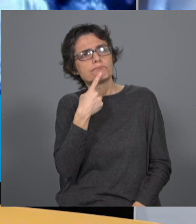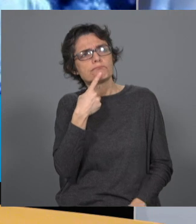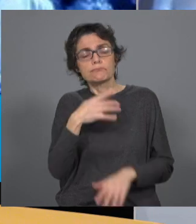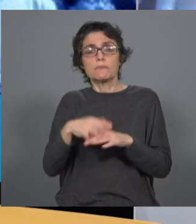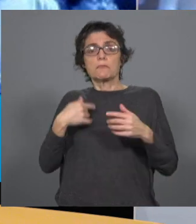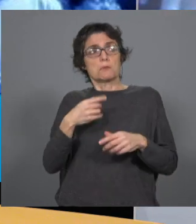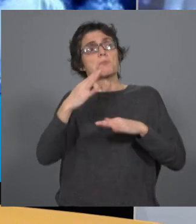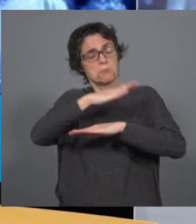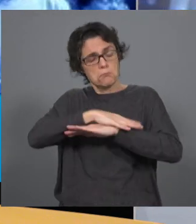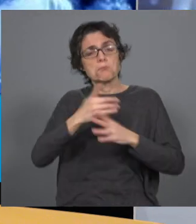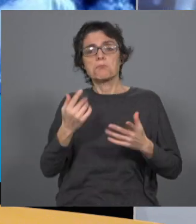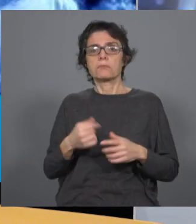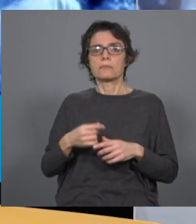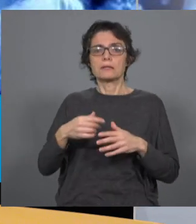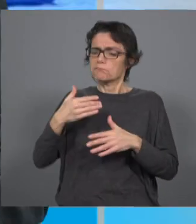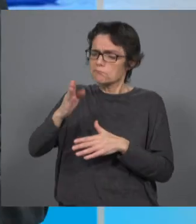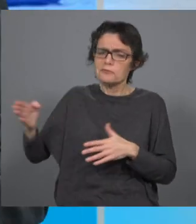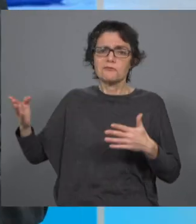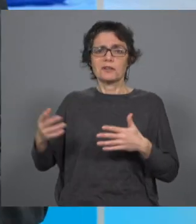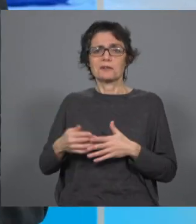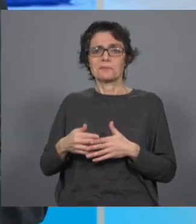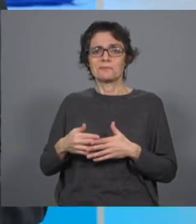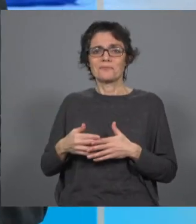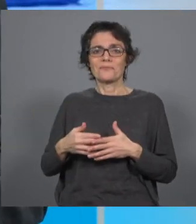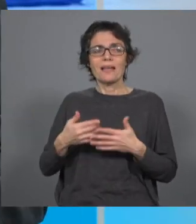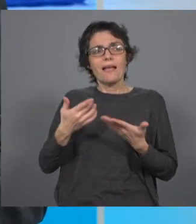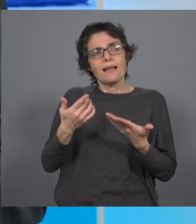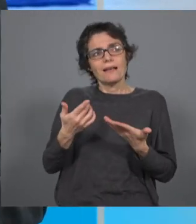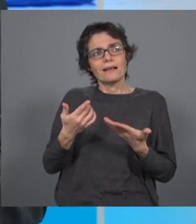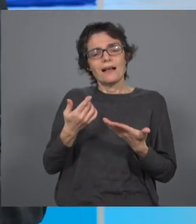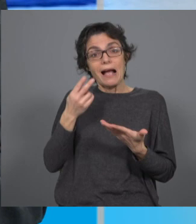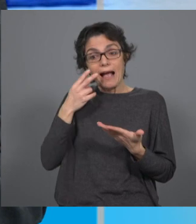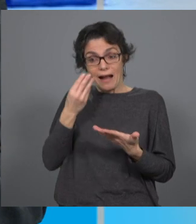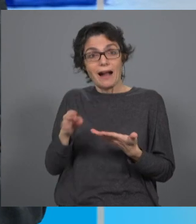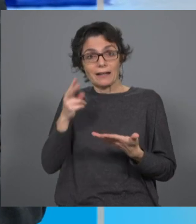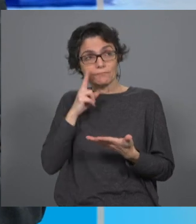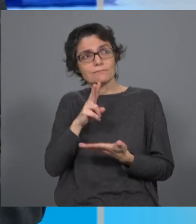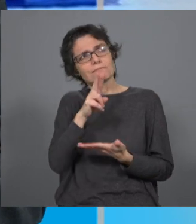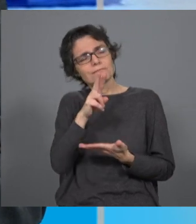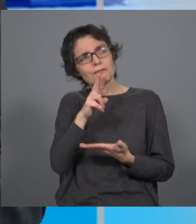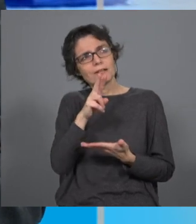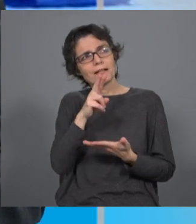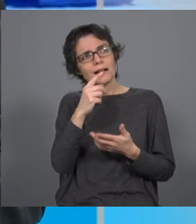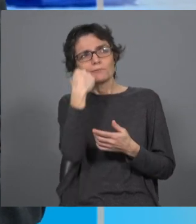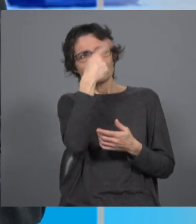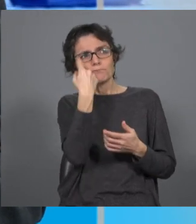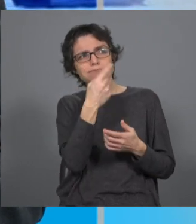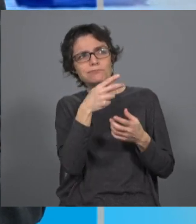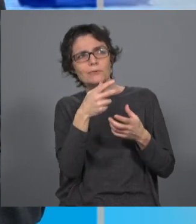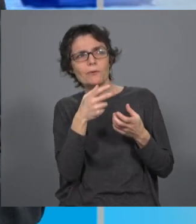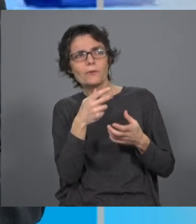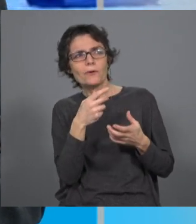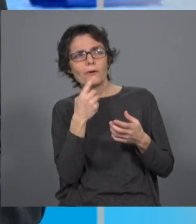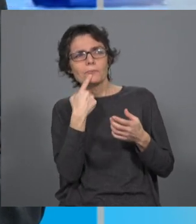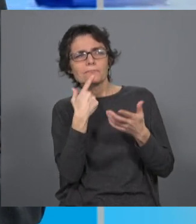outro lado, o rosto está lá. A criança tem uma grande capacidade de